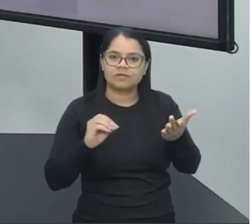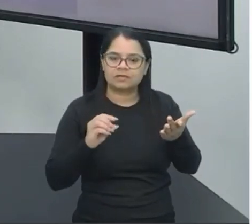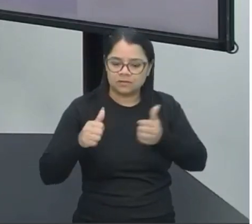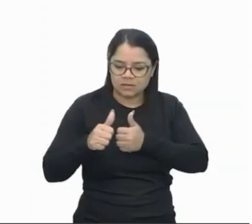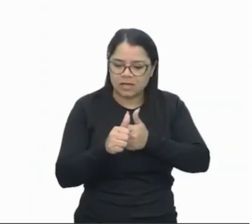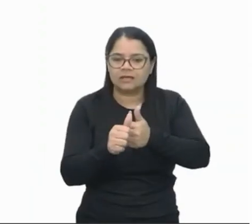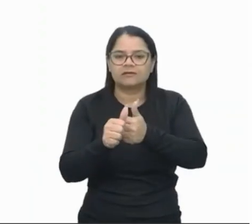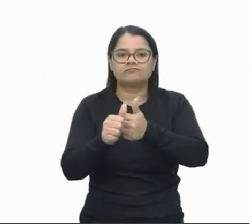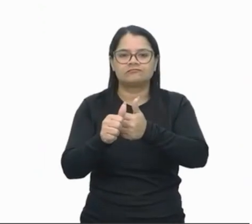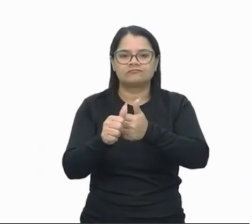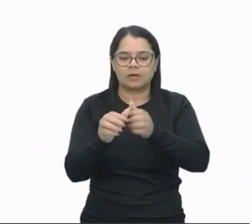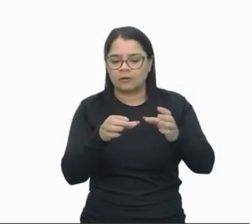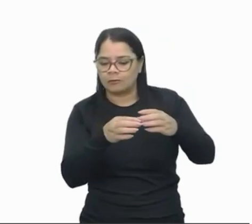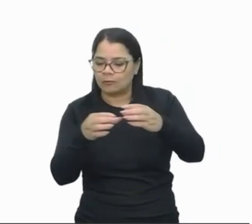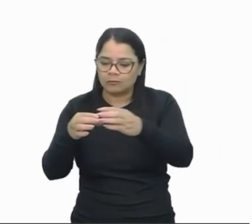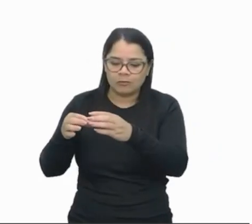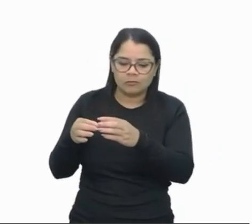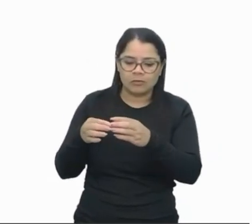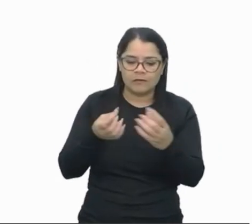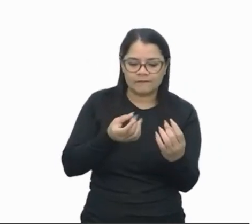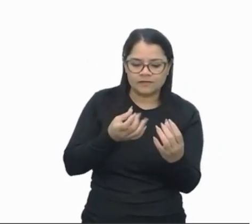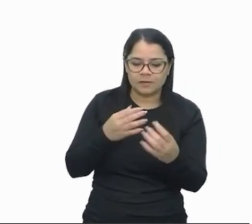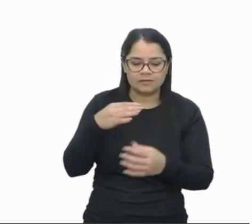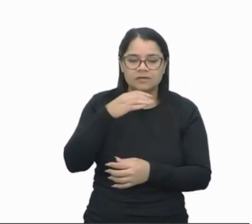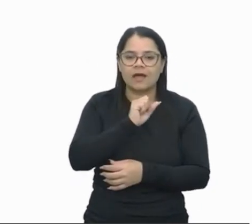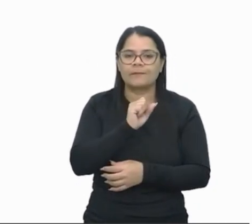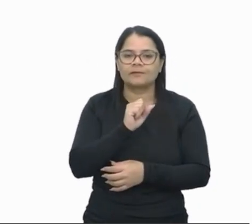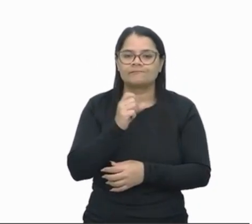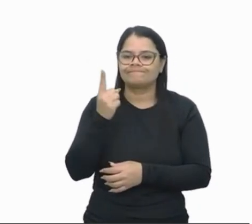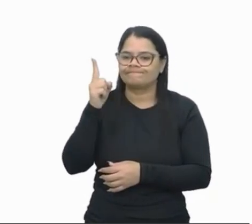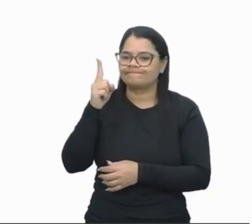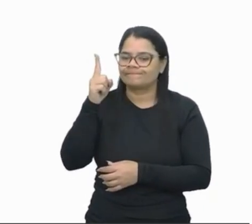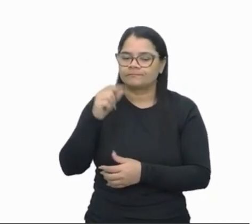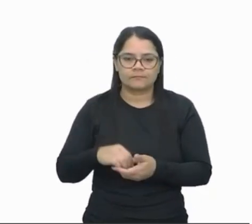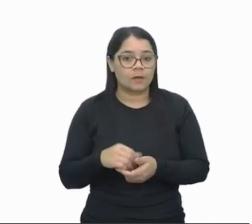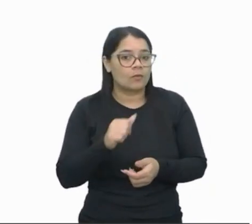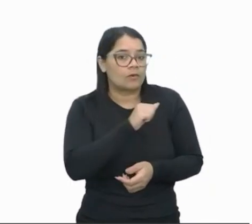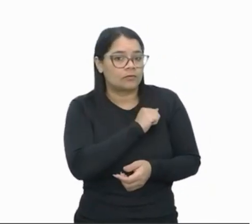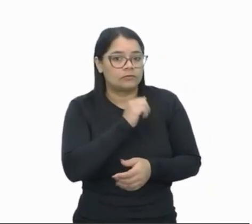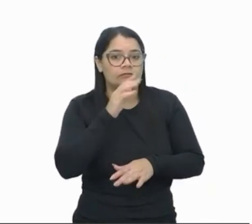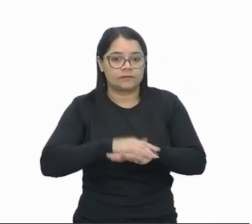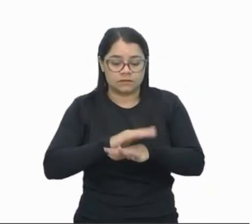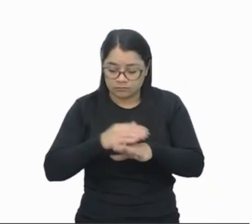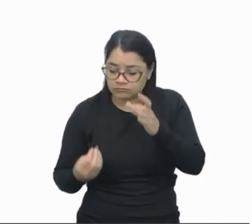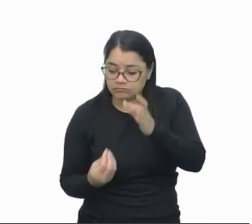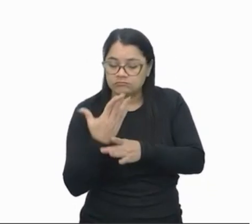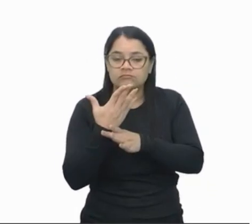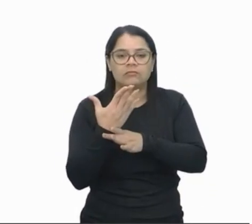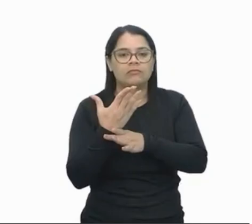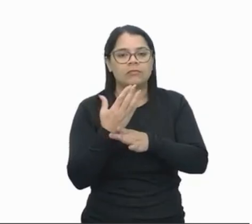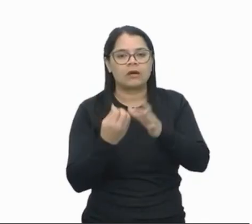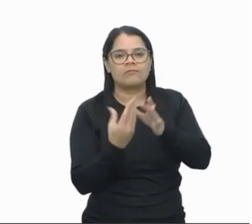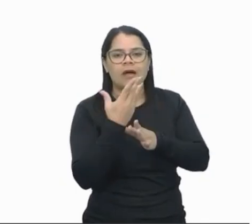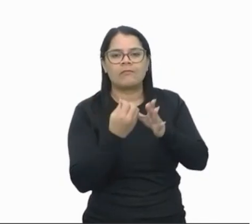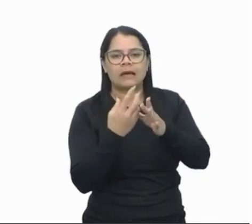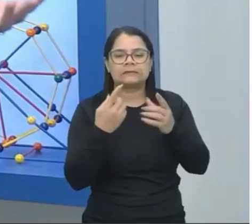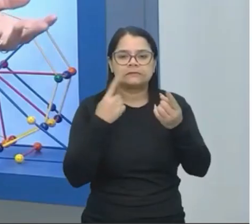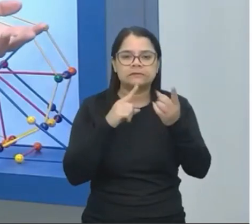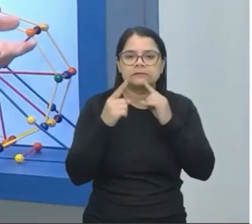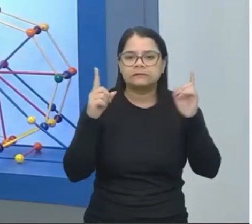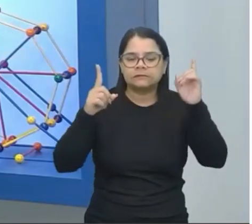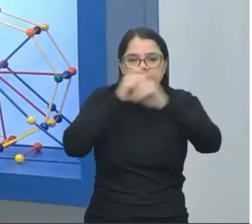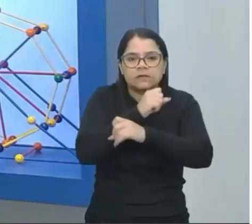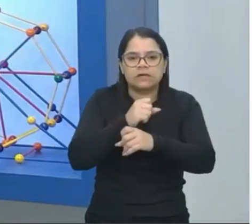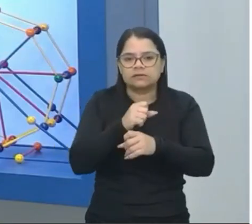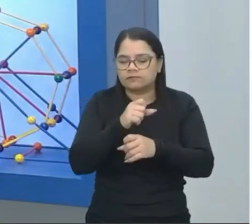fazendo o acompanhamento dos grupos, dando um feedback imediato ali. Os alunos vão fazendo a construção, vão surgindo as dificuldades,